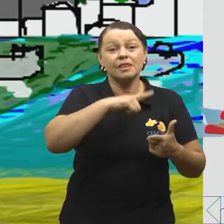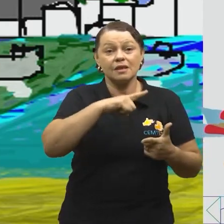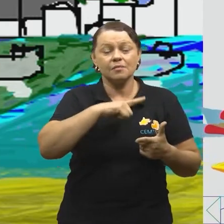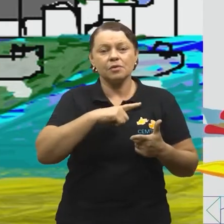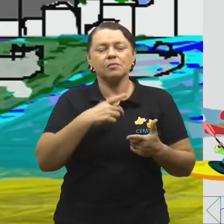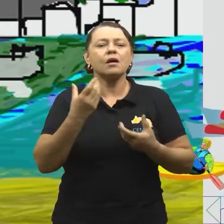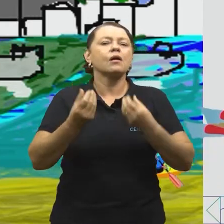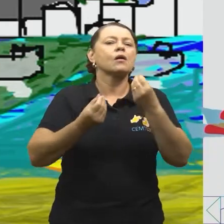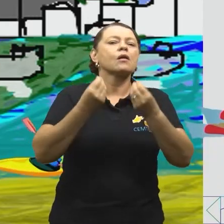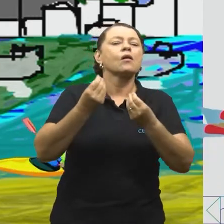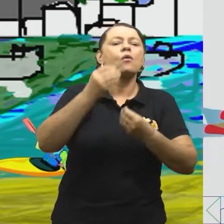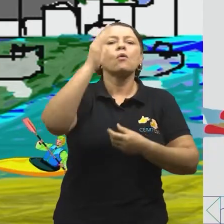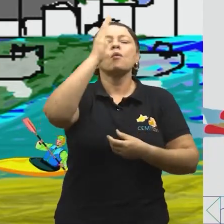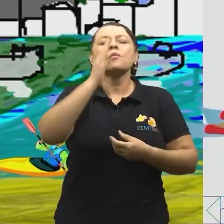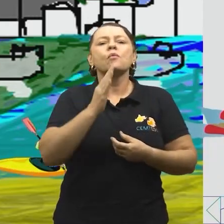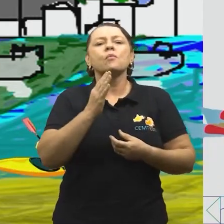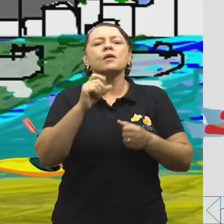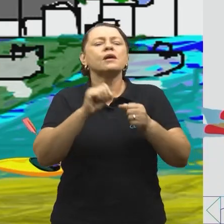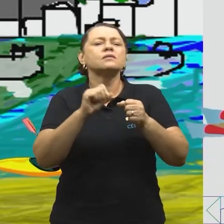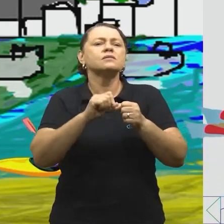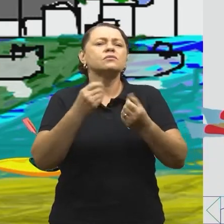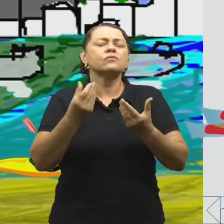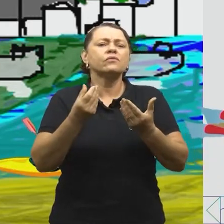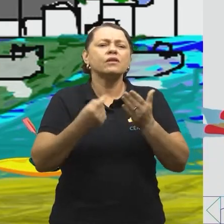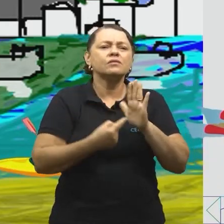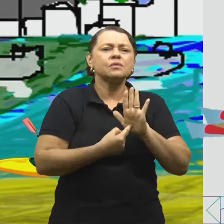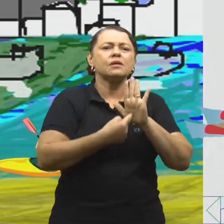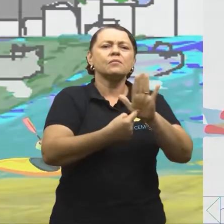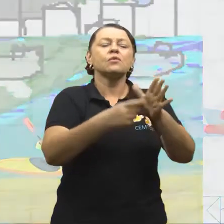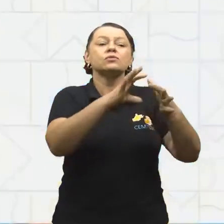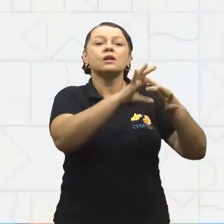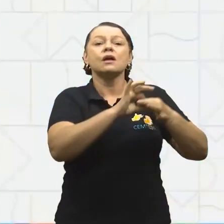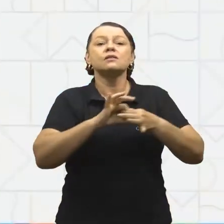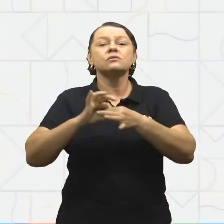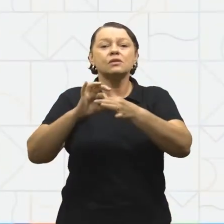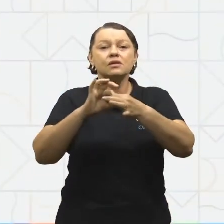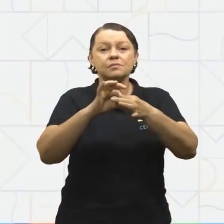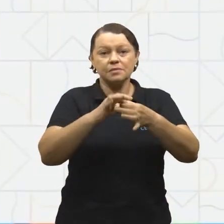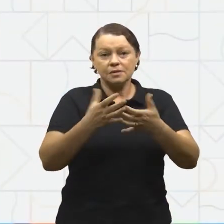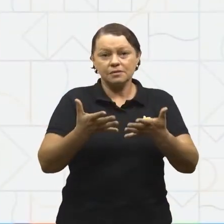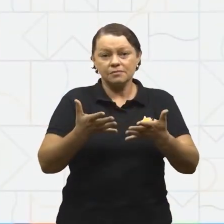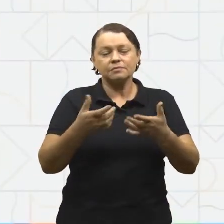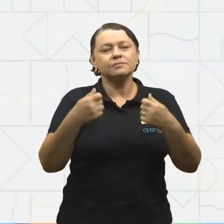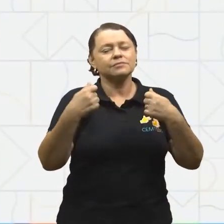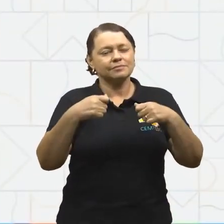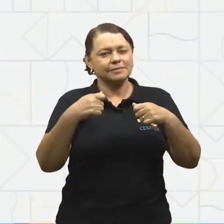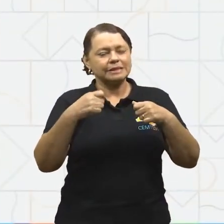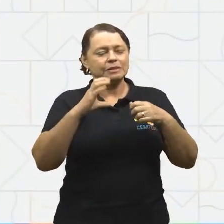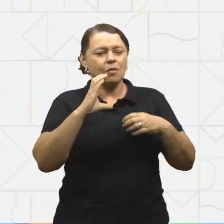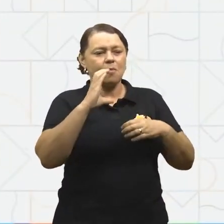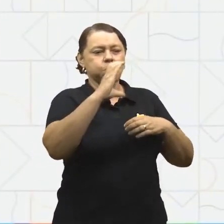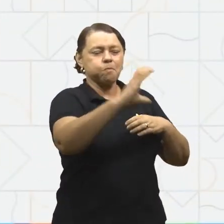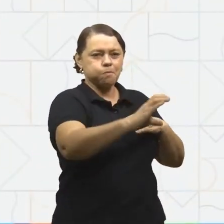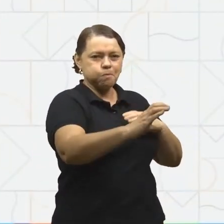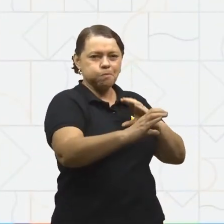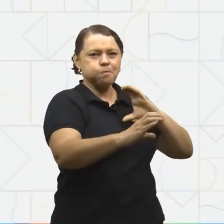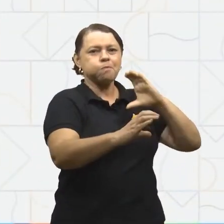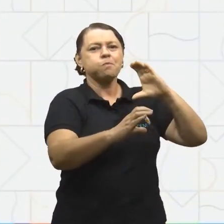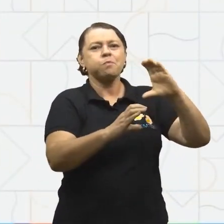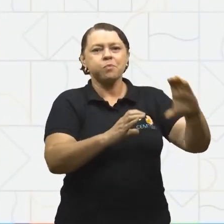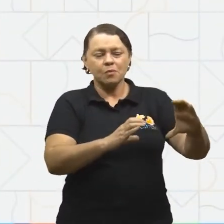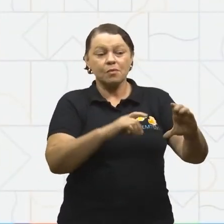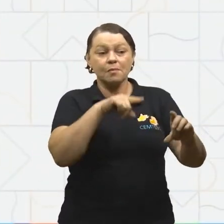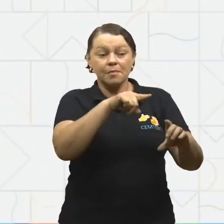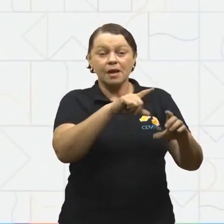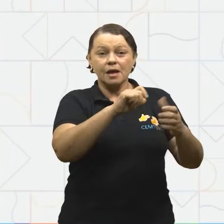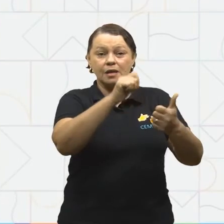fez para ser sede das Olimpíadas de 2016? Portanto, foi preciso investir muito dinheiro para que os